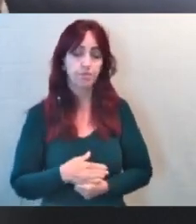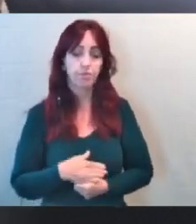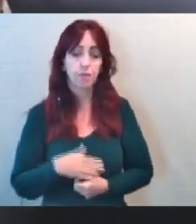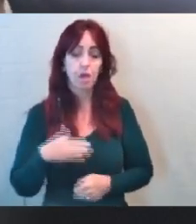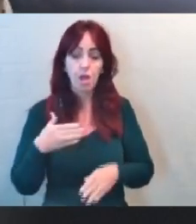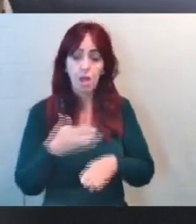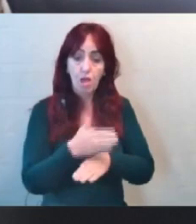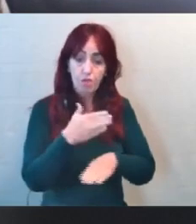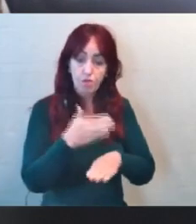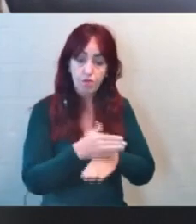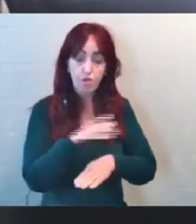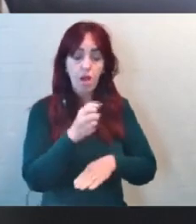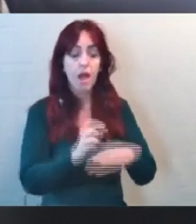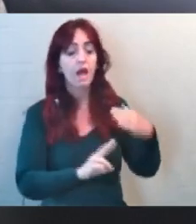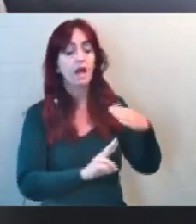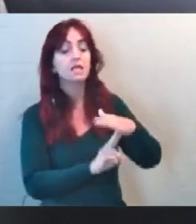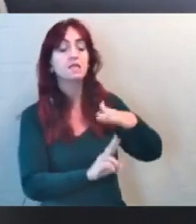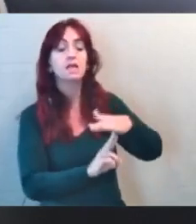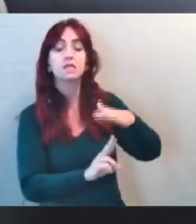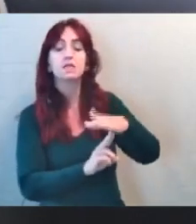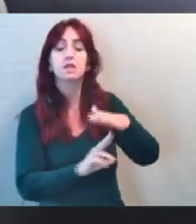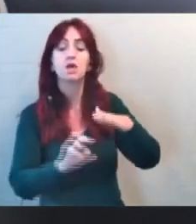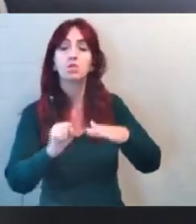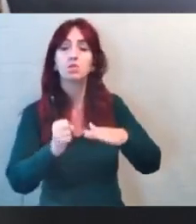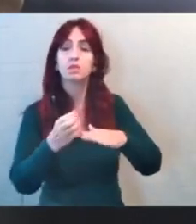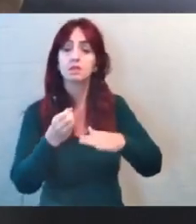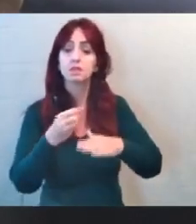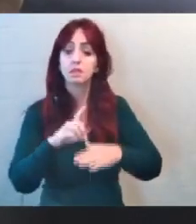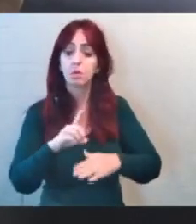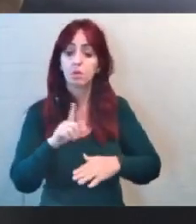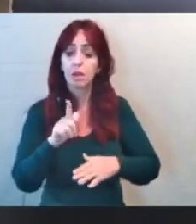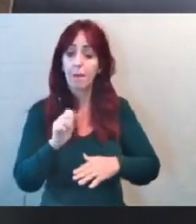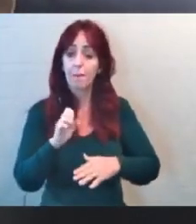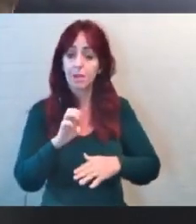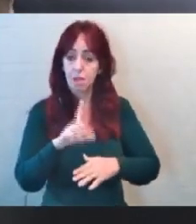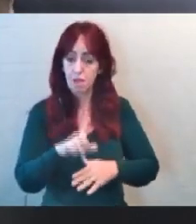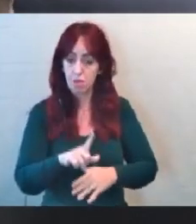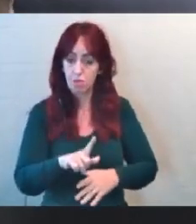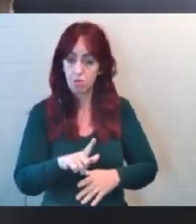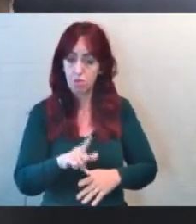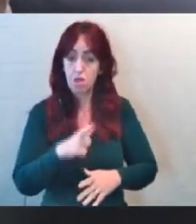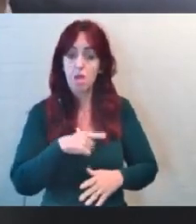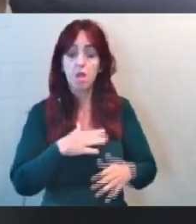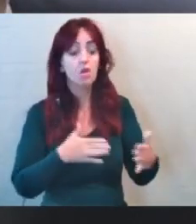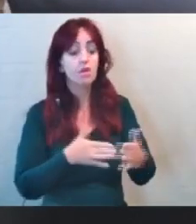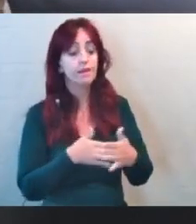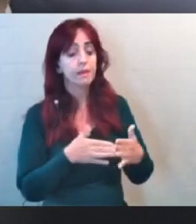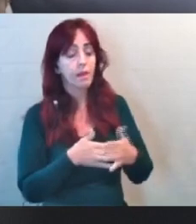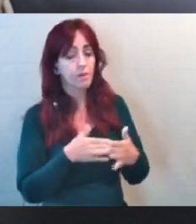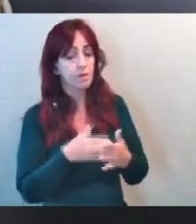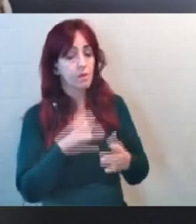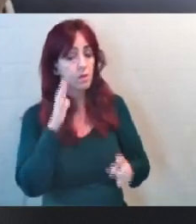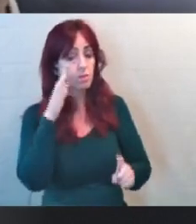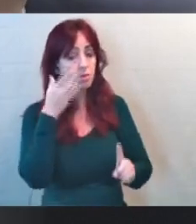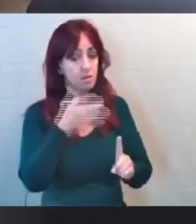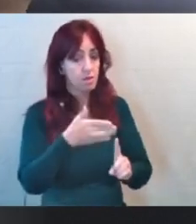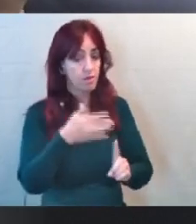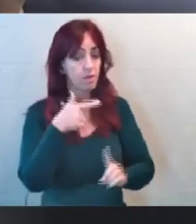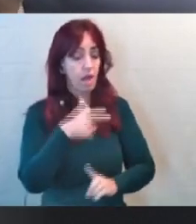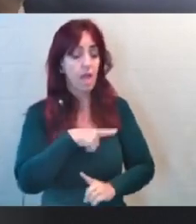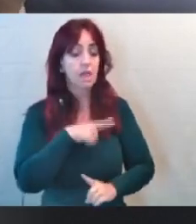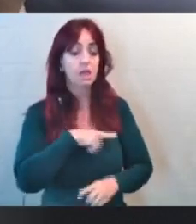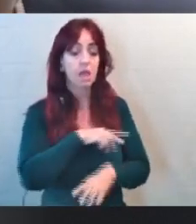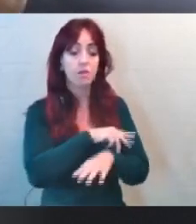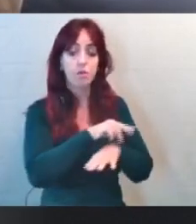inúmeras vezes à Estação São Gabriel. Por minha intervenção específica, nós adotamos medidas